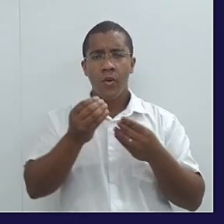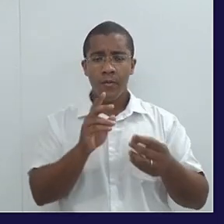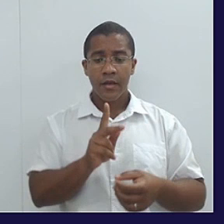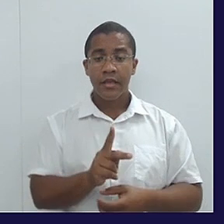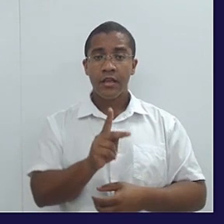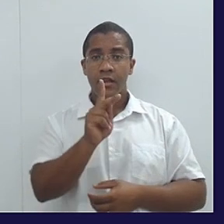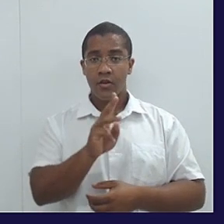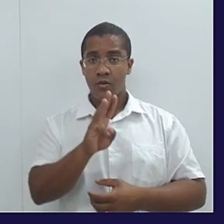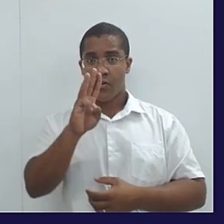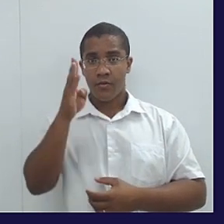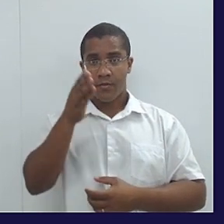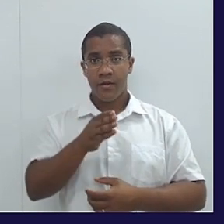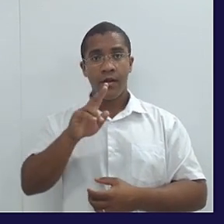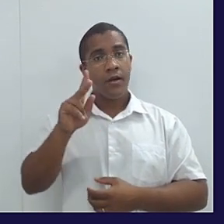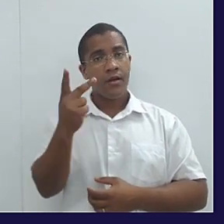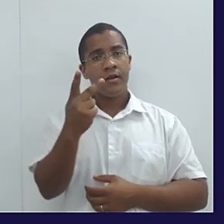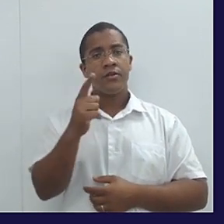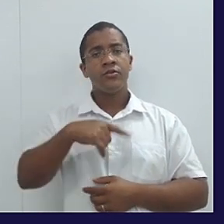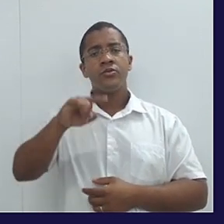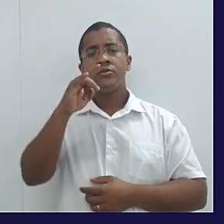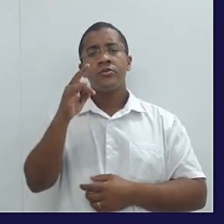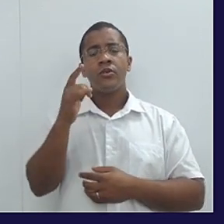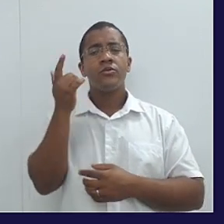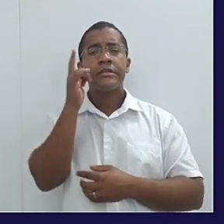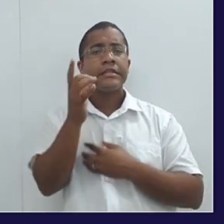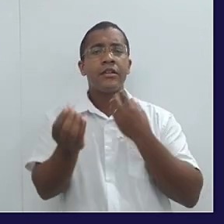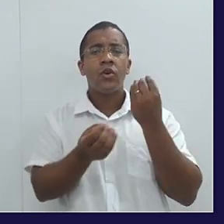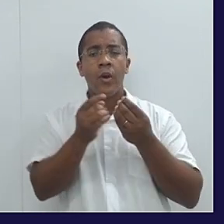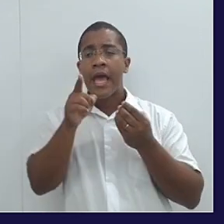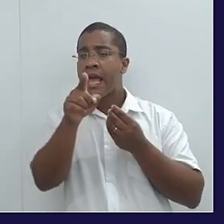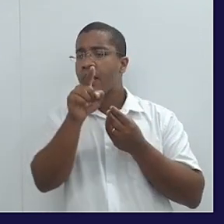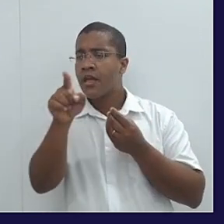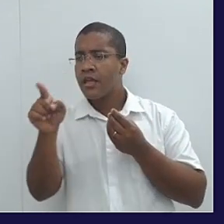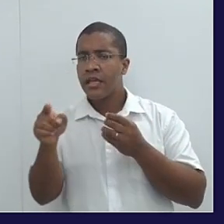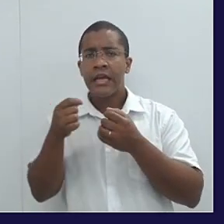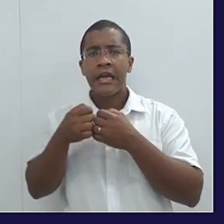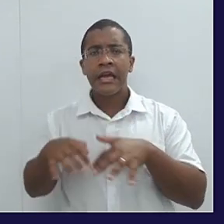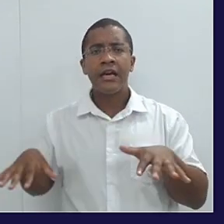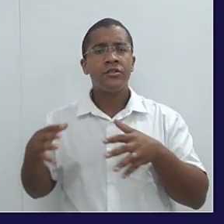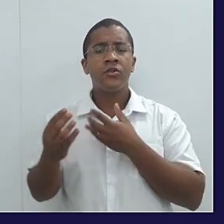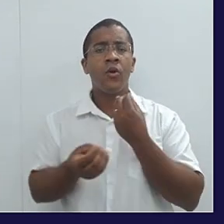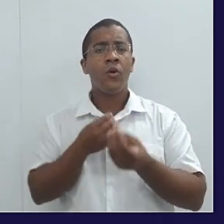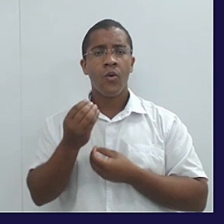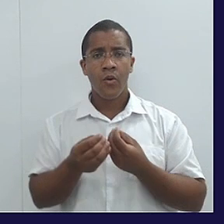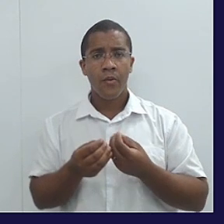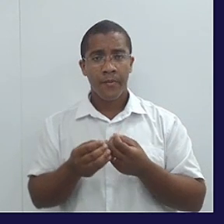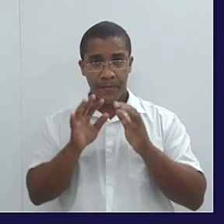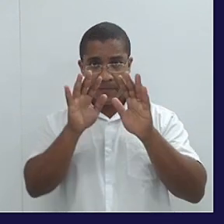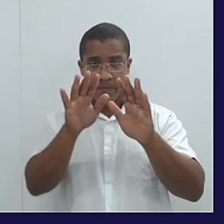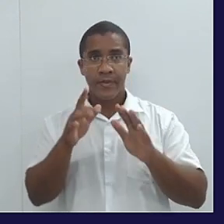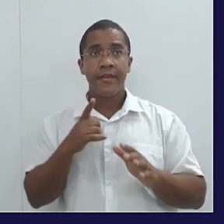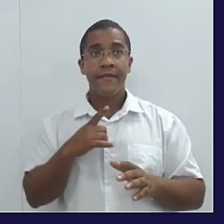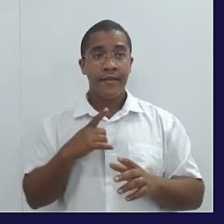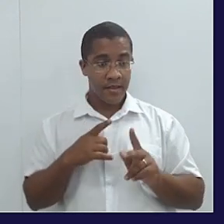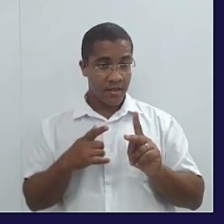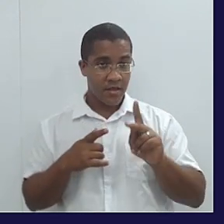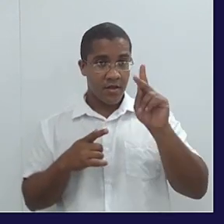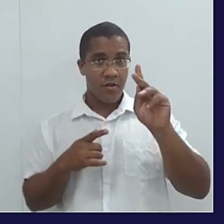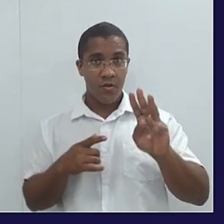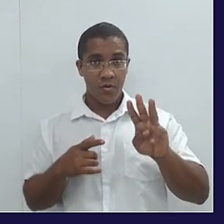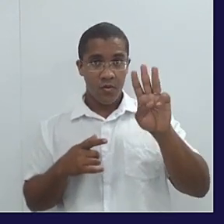o quilowatt-horas, que cada um eletrodoméstico vai gastar, vai ser o seguinte, vai